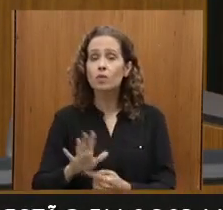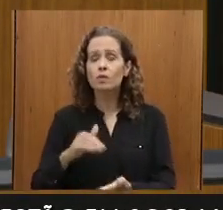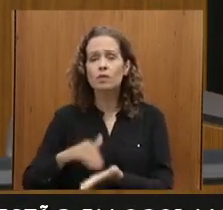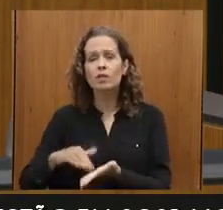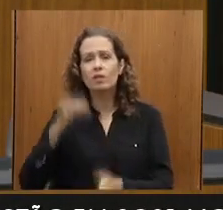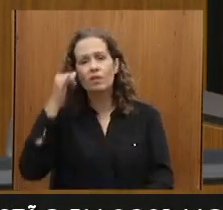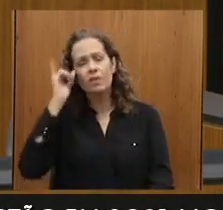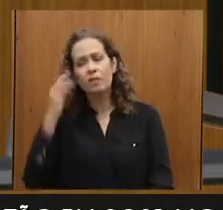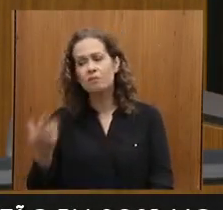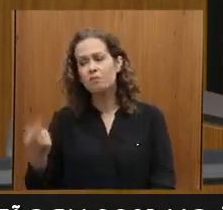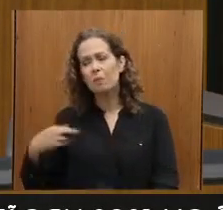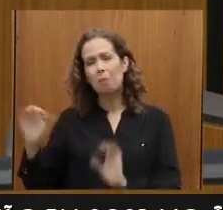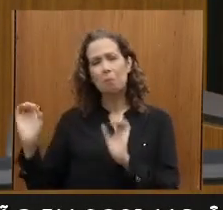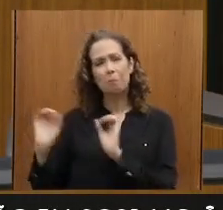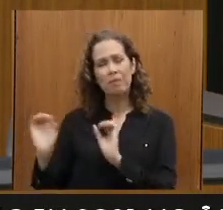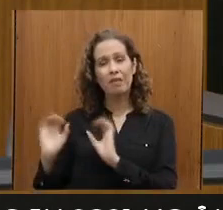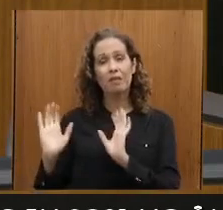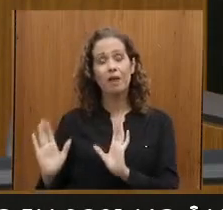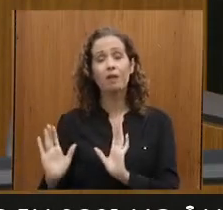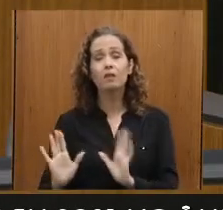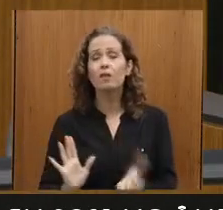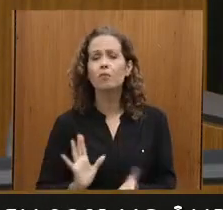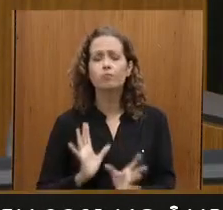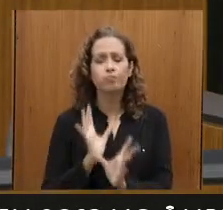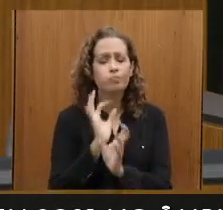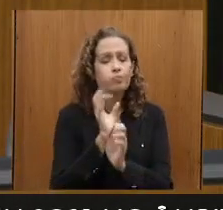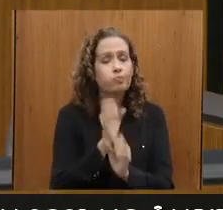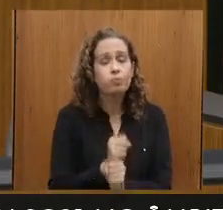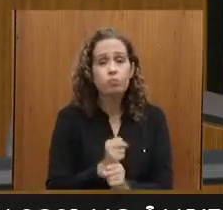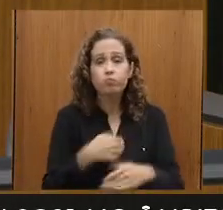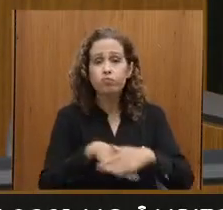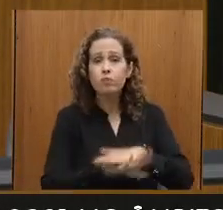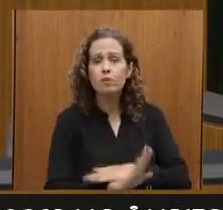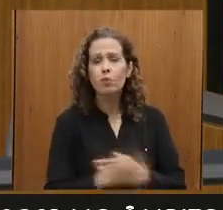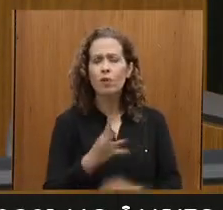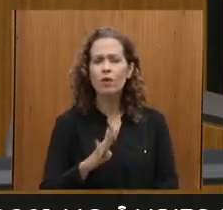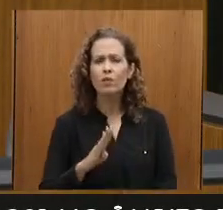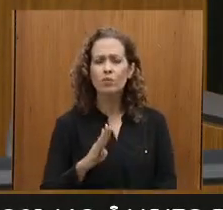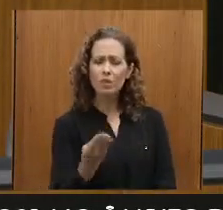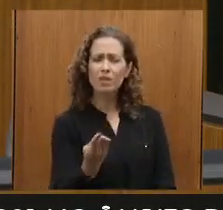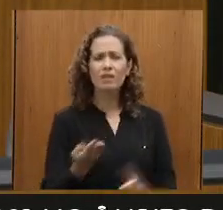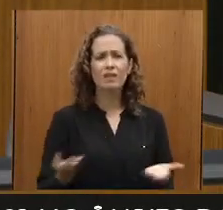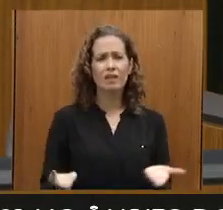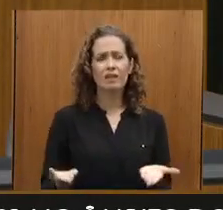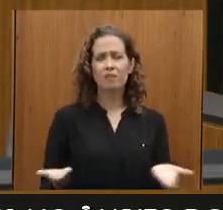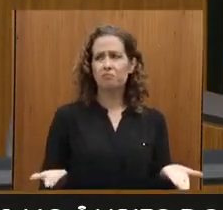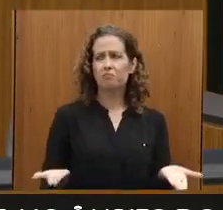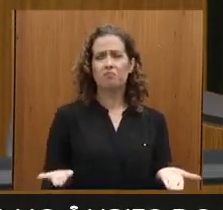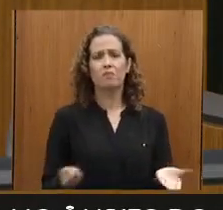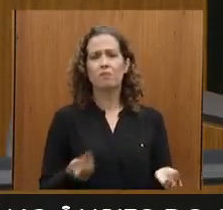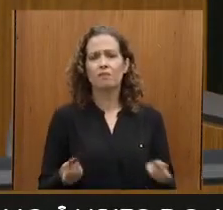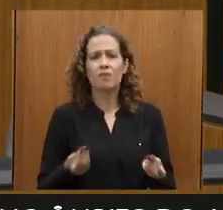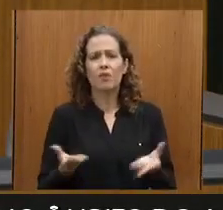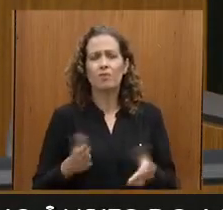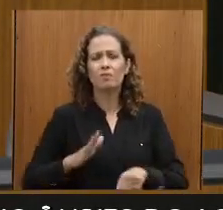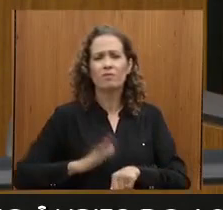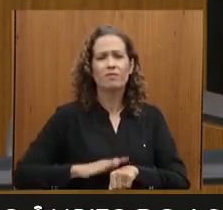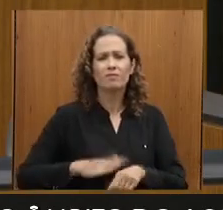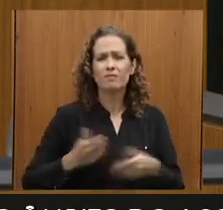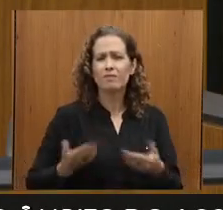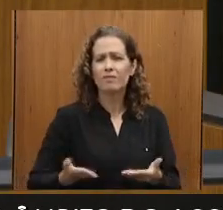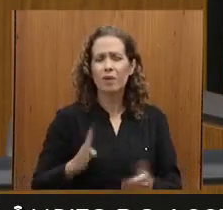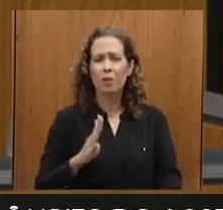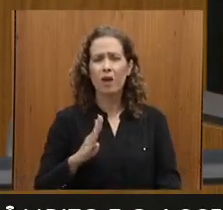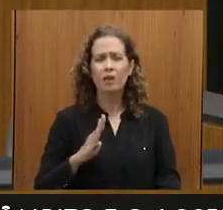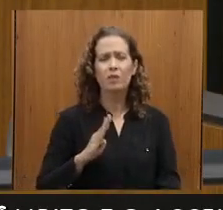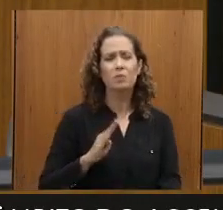nada sobre o Fundeb, o saldo acumulado do governo Zema, 4 bi, não dá para fazer execução de ou 4